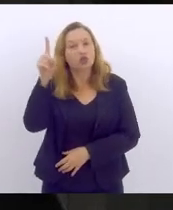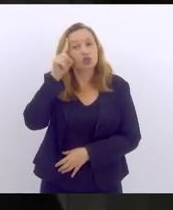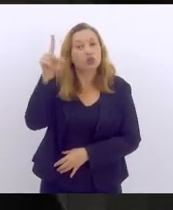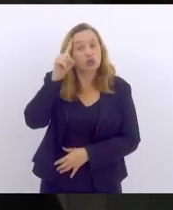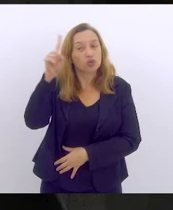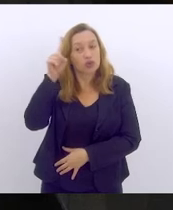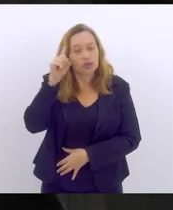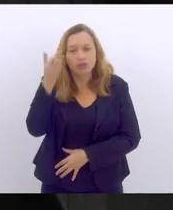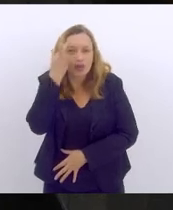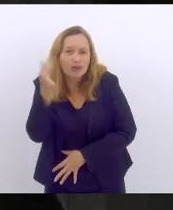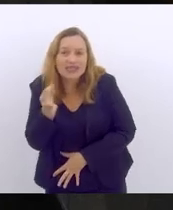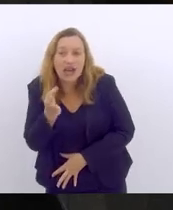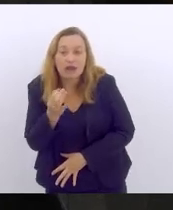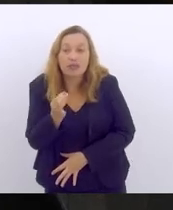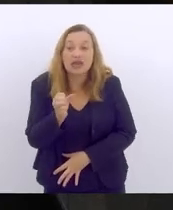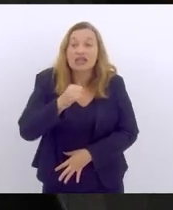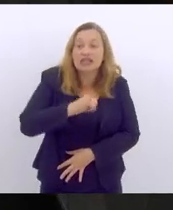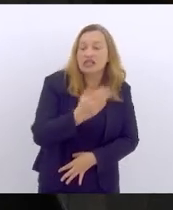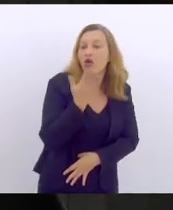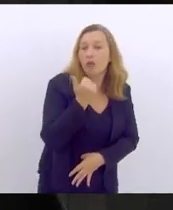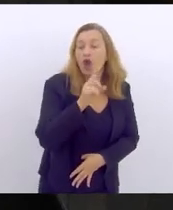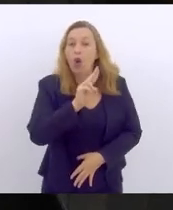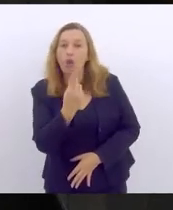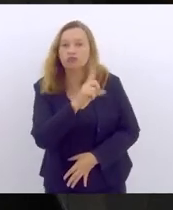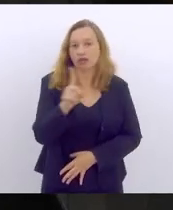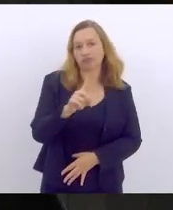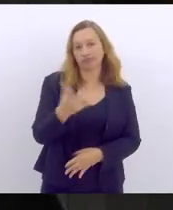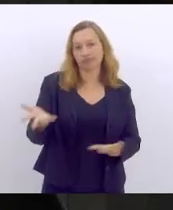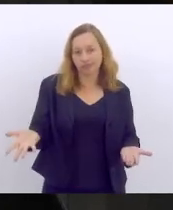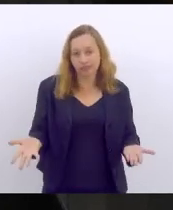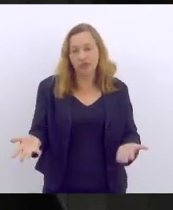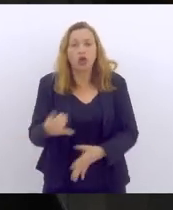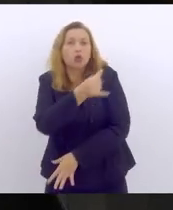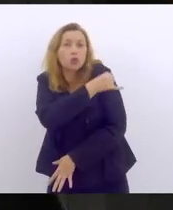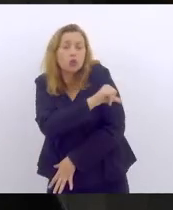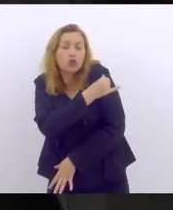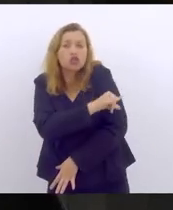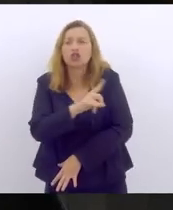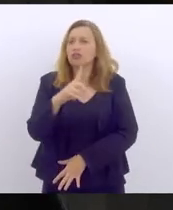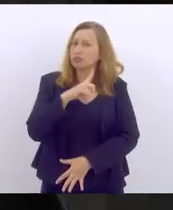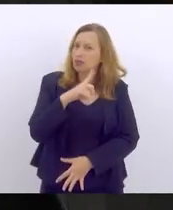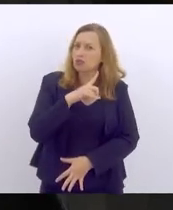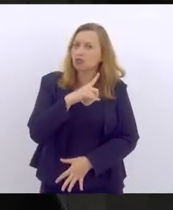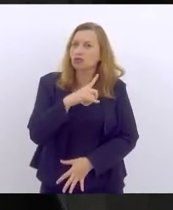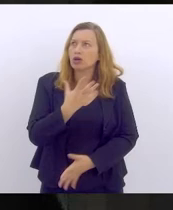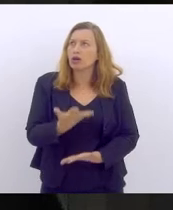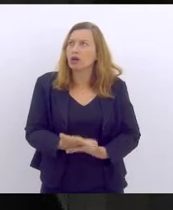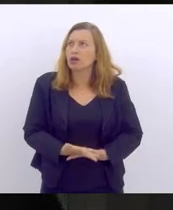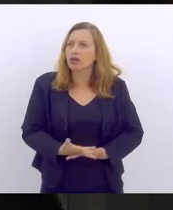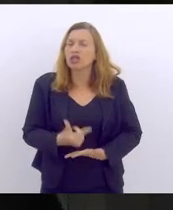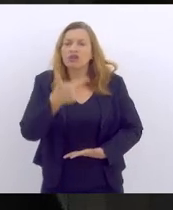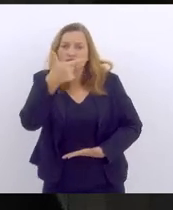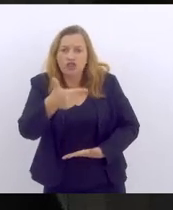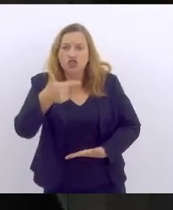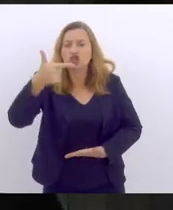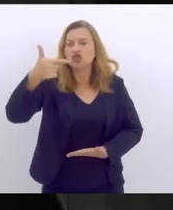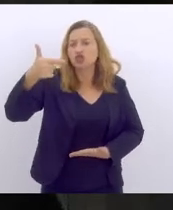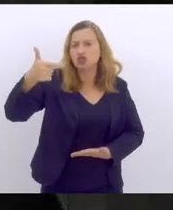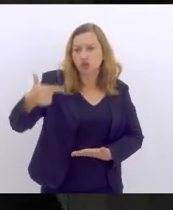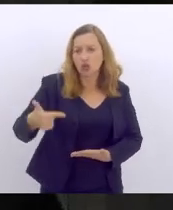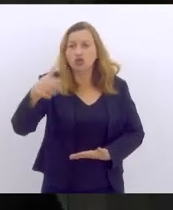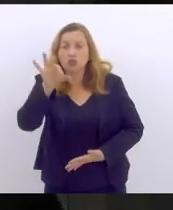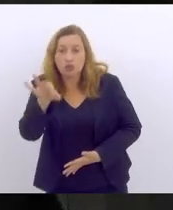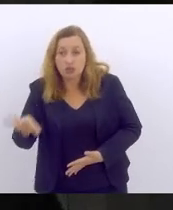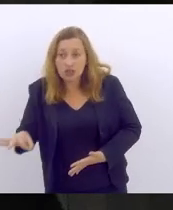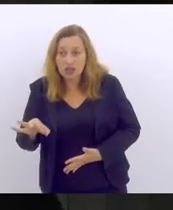sem saber se fará uma refeição no Rio de Janeiro nós temos 22% da